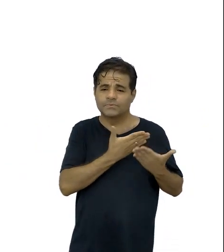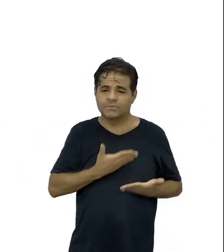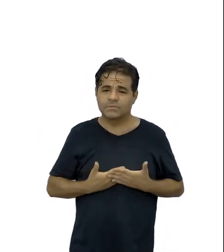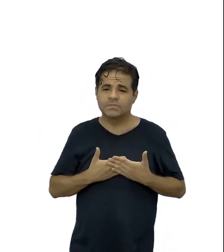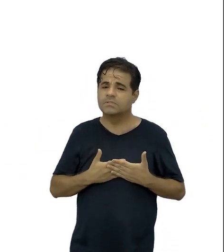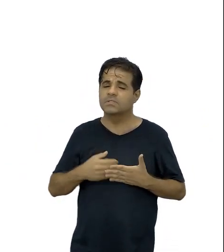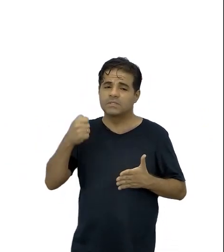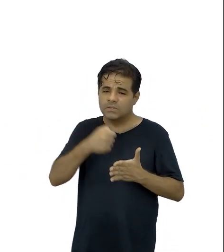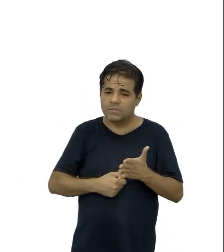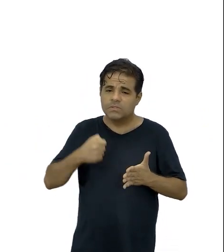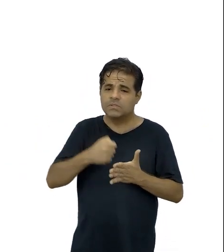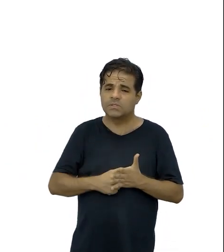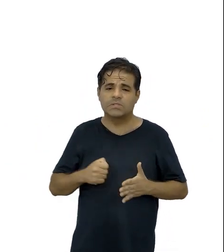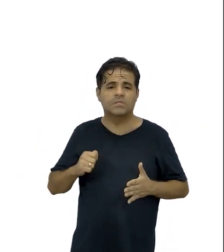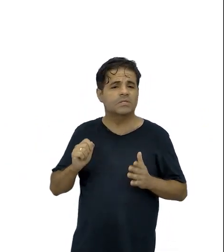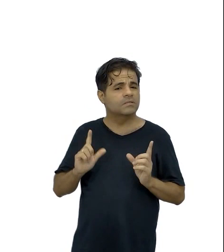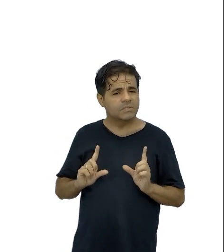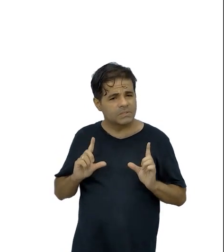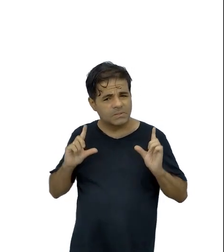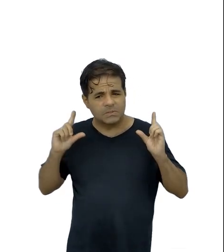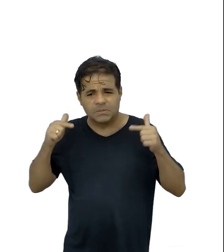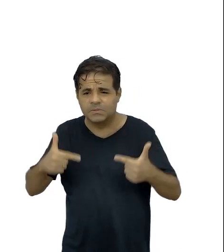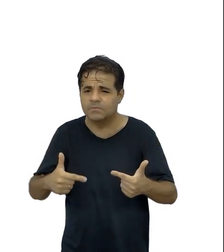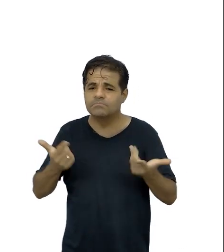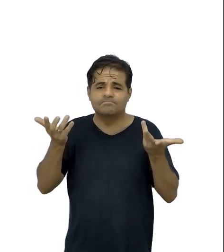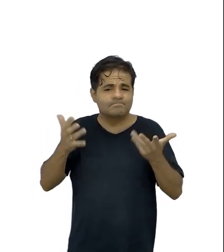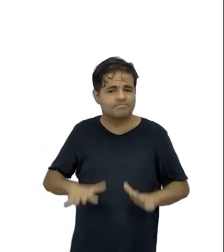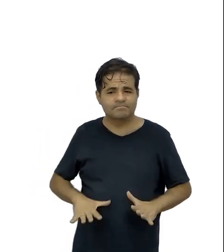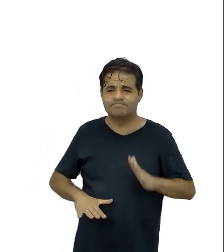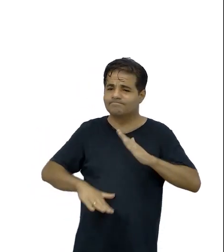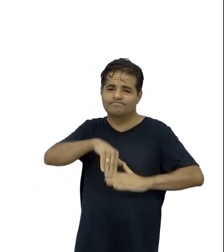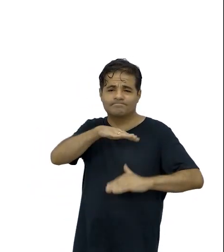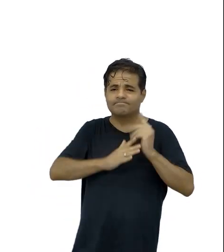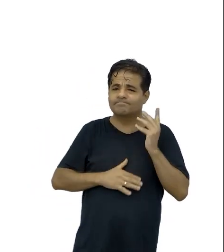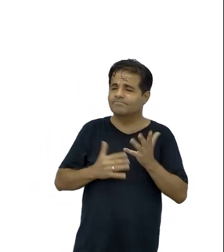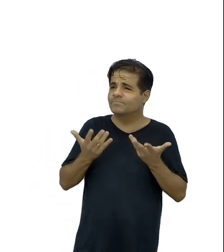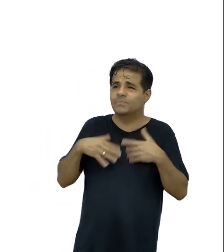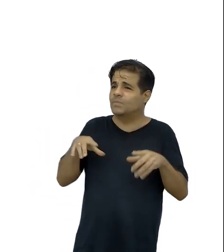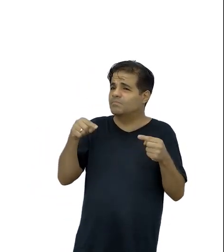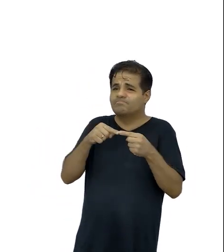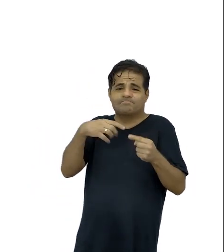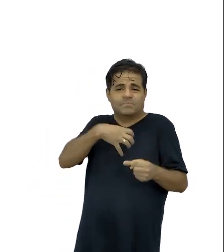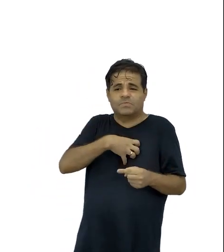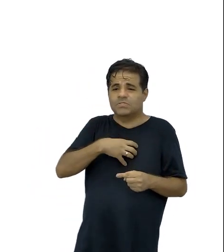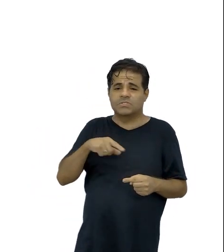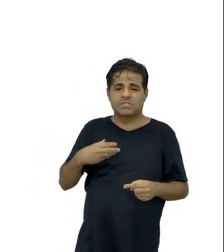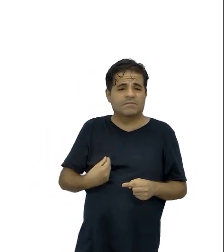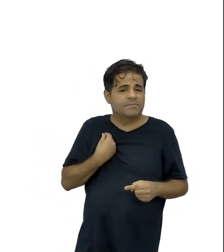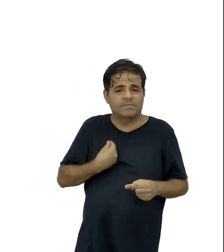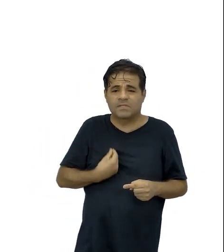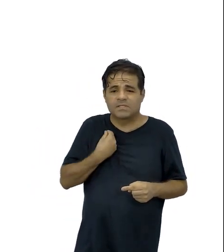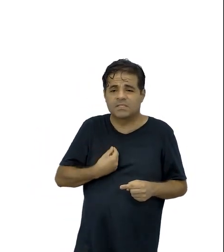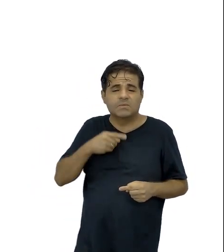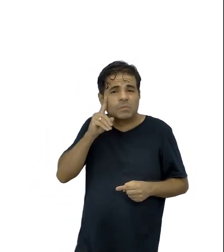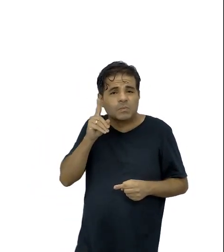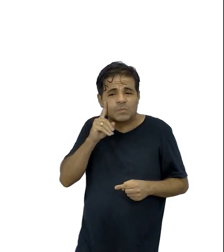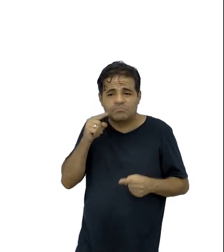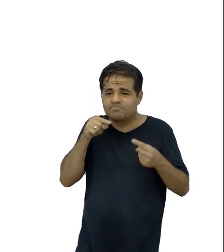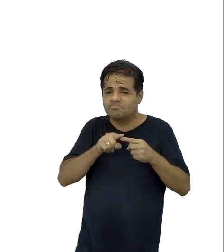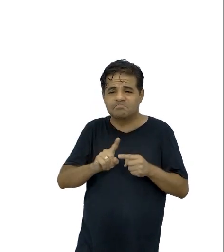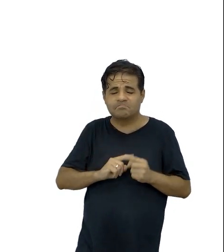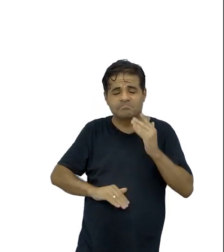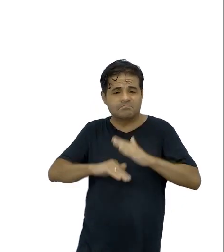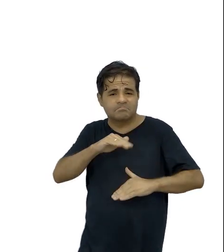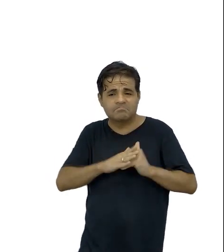eles relutam em praticá-las por vários motivos, por não ter sentido, né, na vida cotidiana deles de